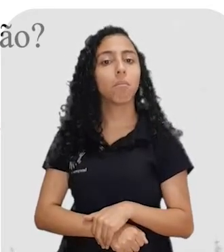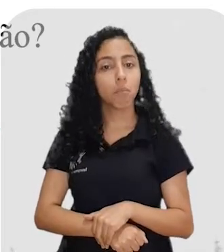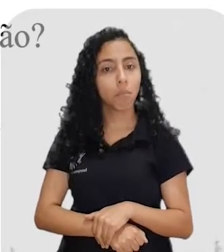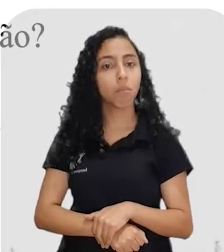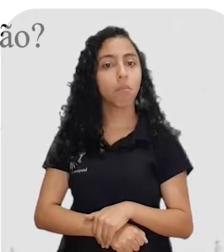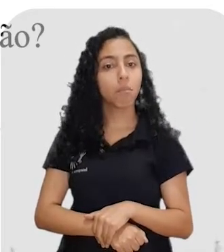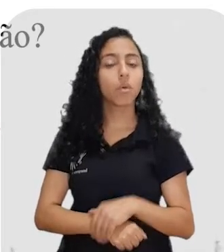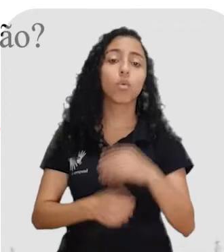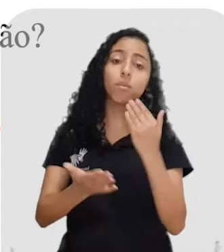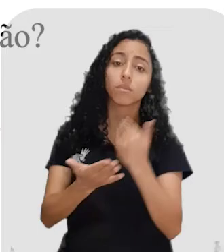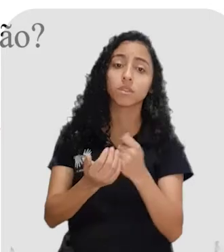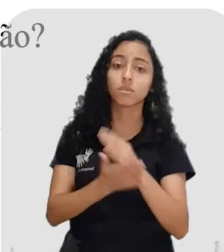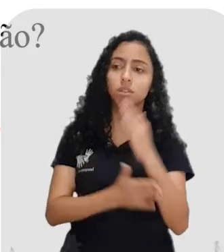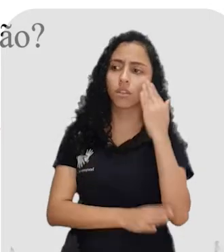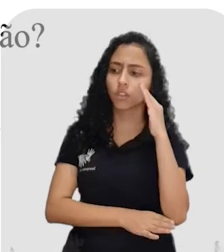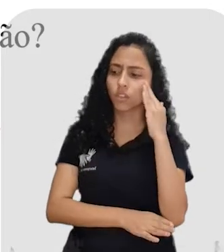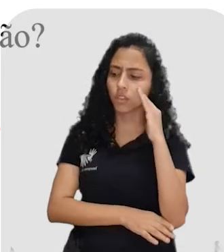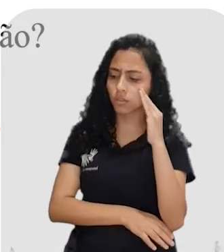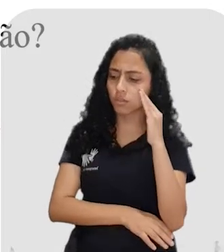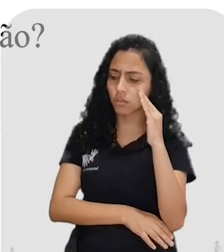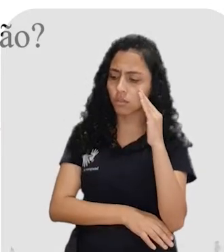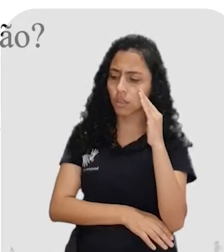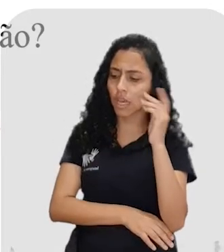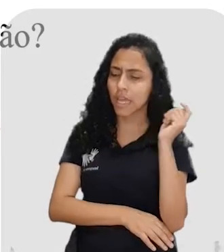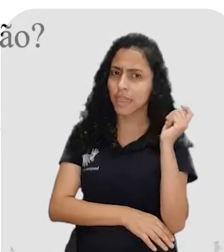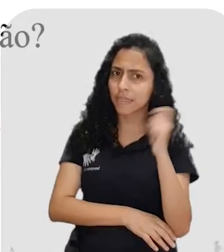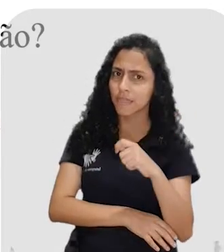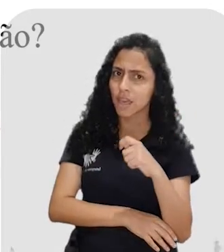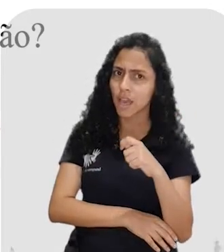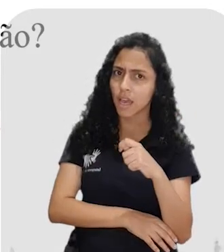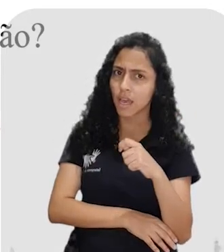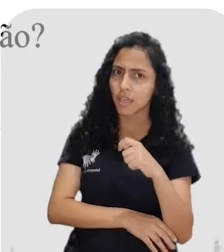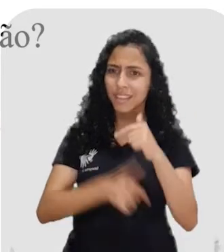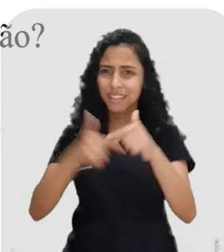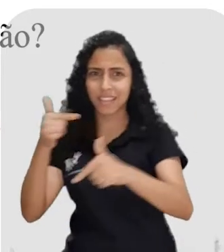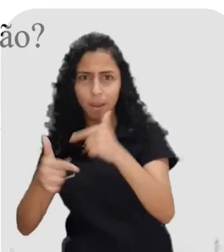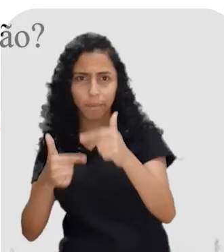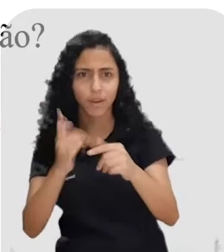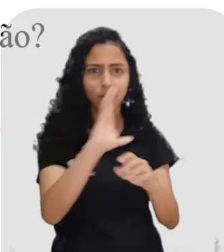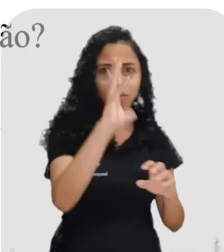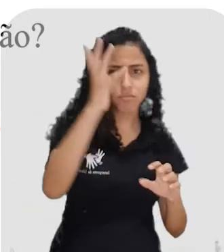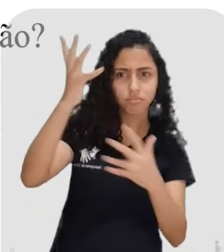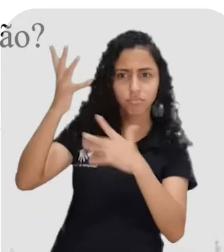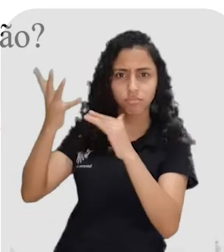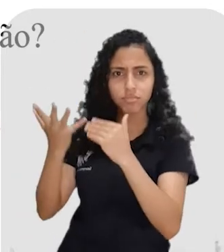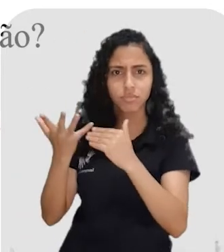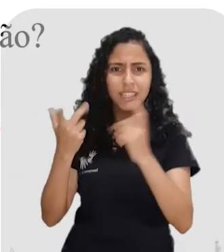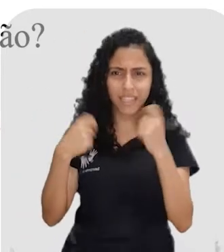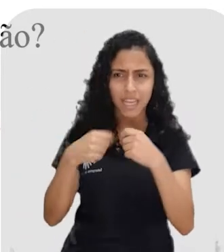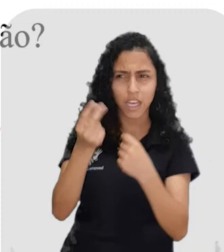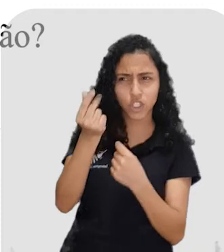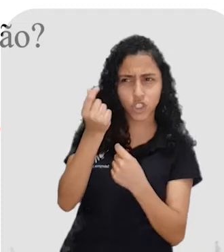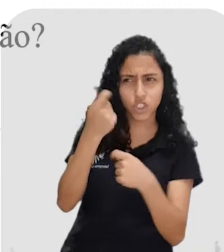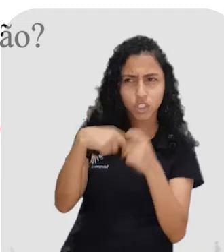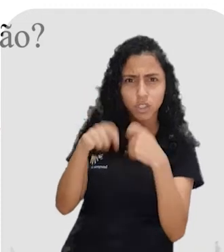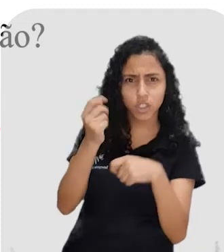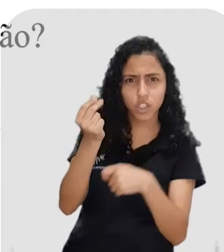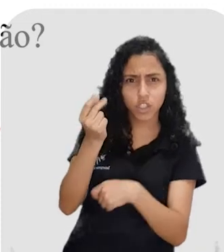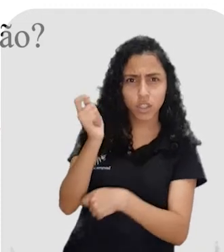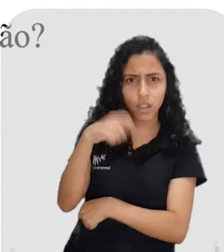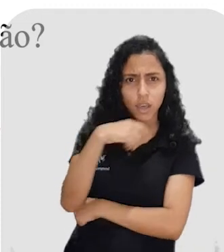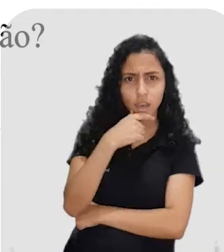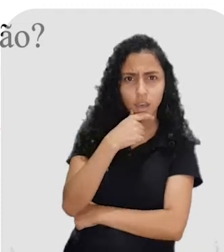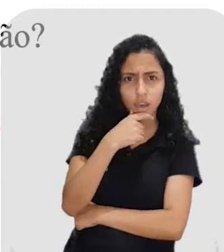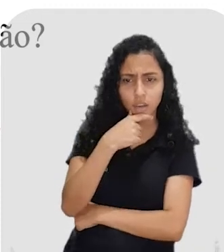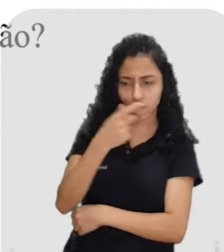coisa. A gente começar a também entender, será que a gente consegue valorar esses serviços ecossistêmicos, atribuir